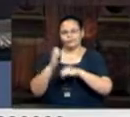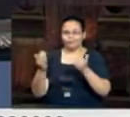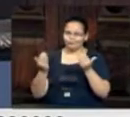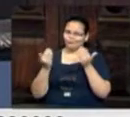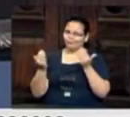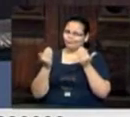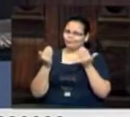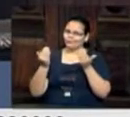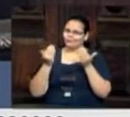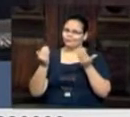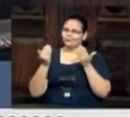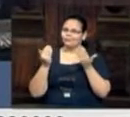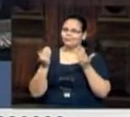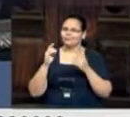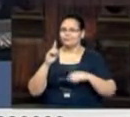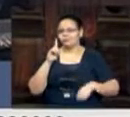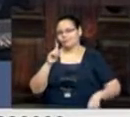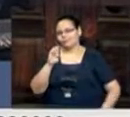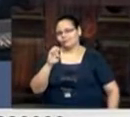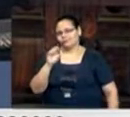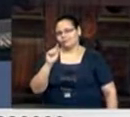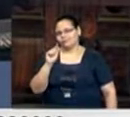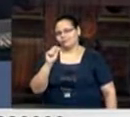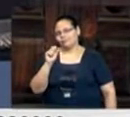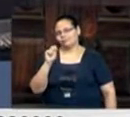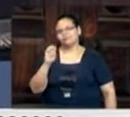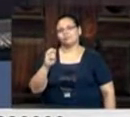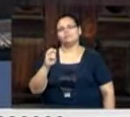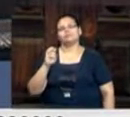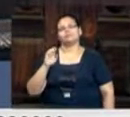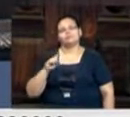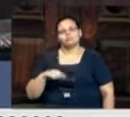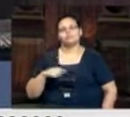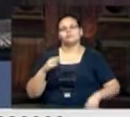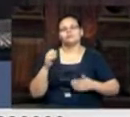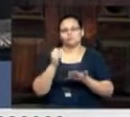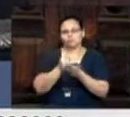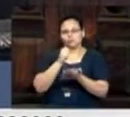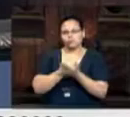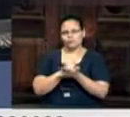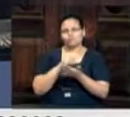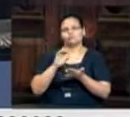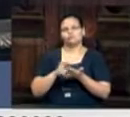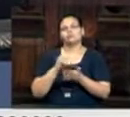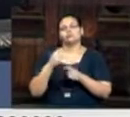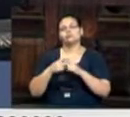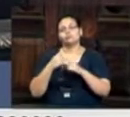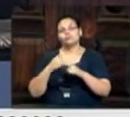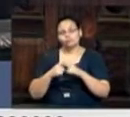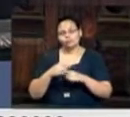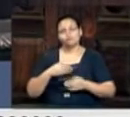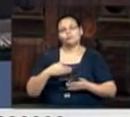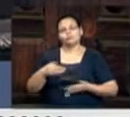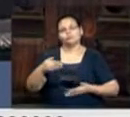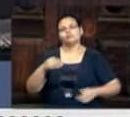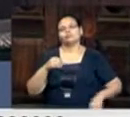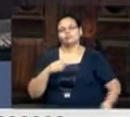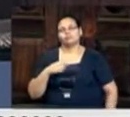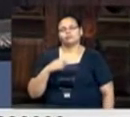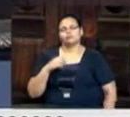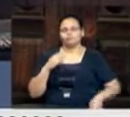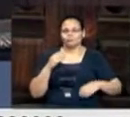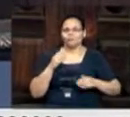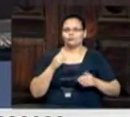até, que o DEGASE lance mão desses contratos, porque através deles, é